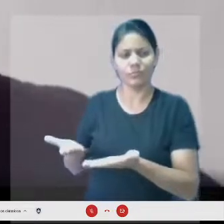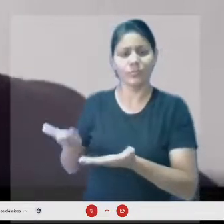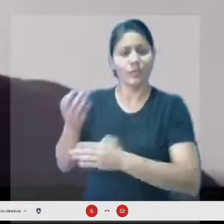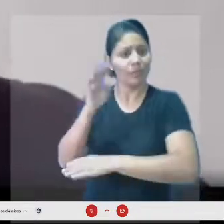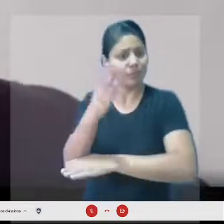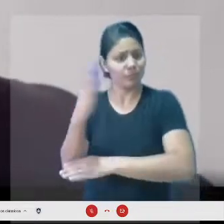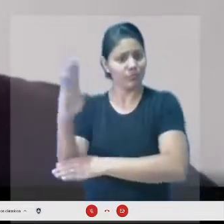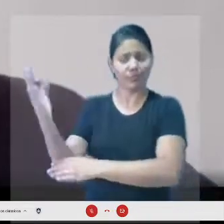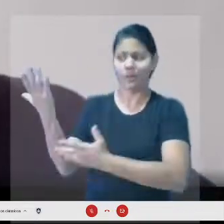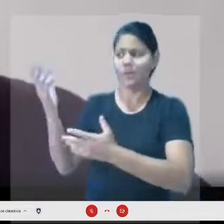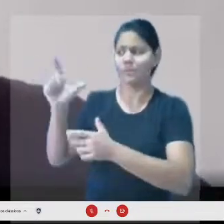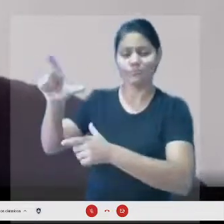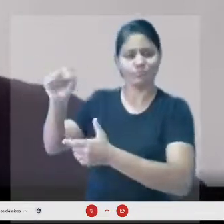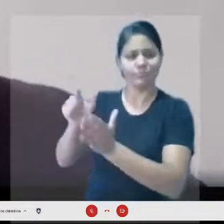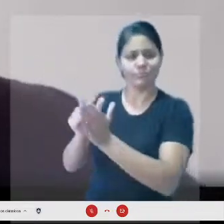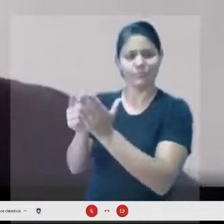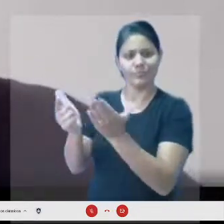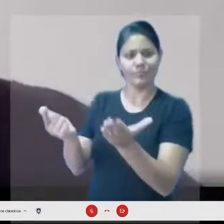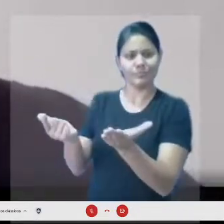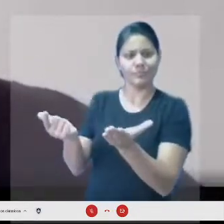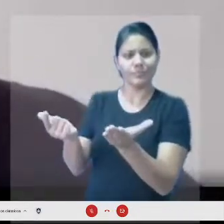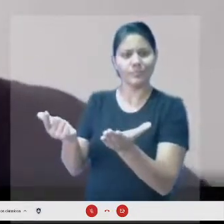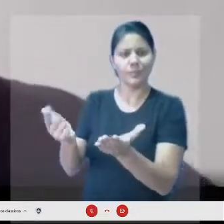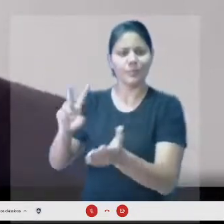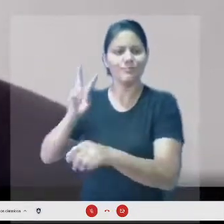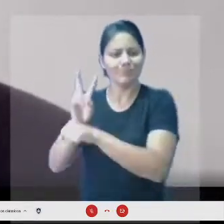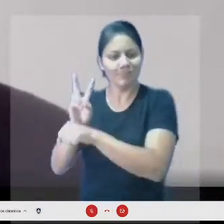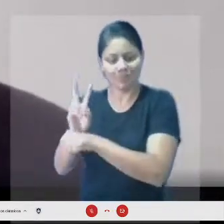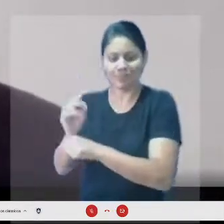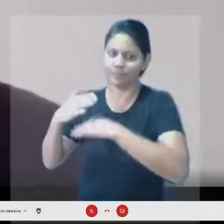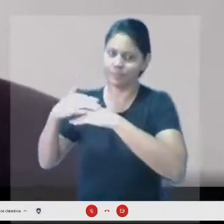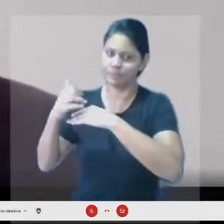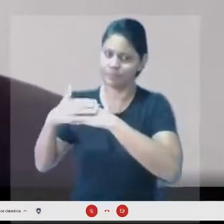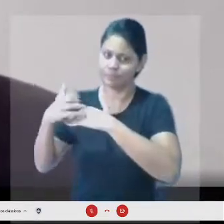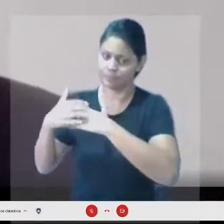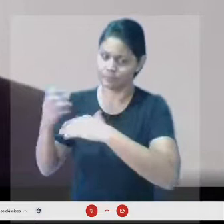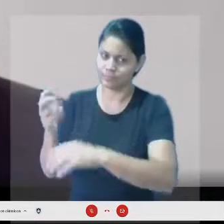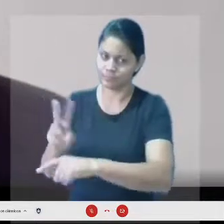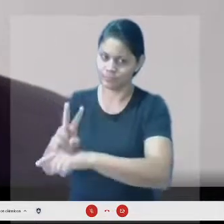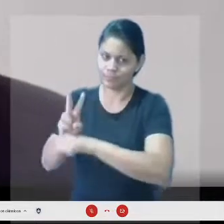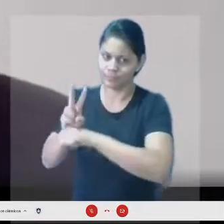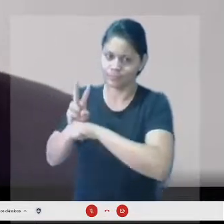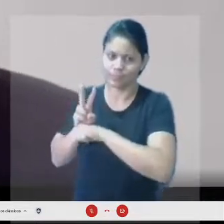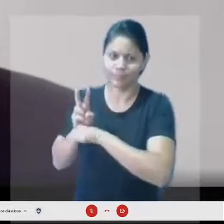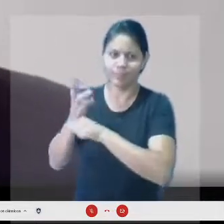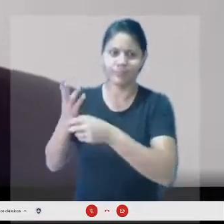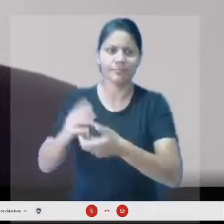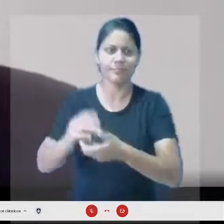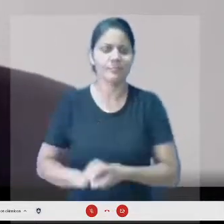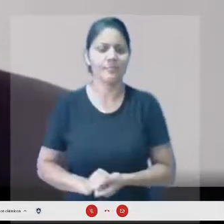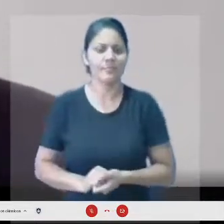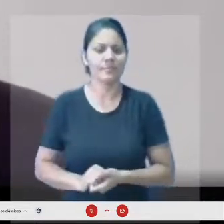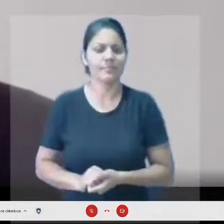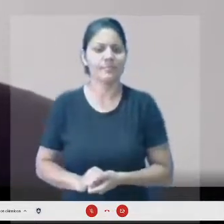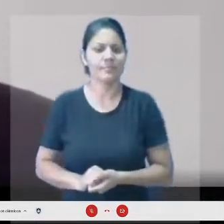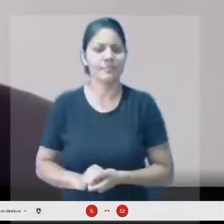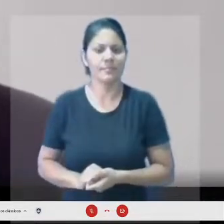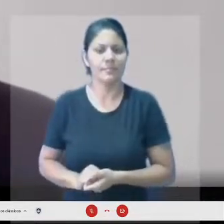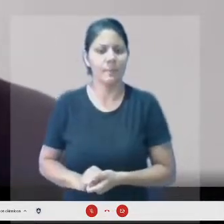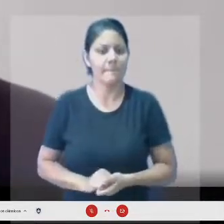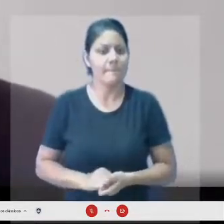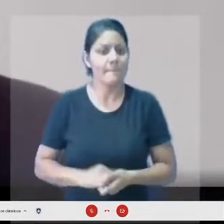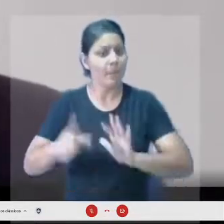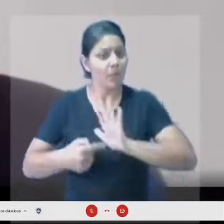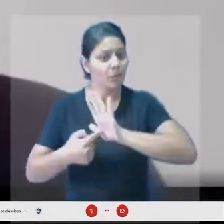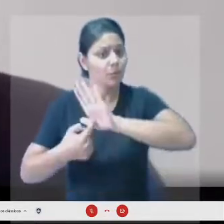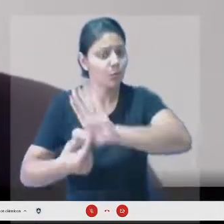o acervo, né, que nós também cuidamos com carinho, e que traz tanta vantagem para a nossa